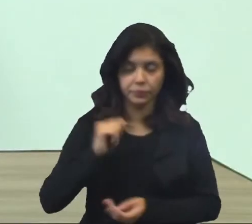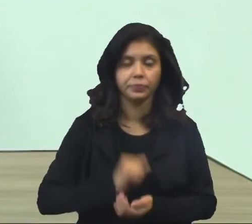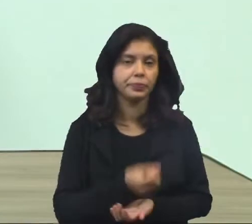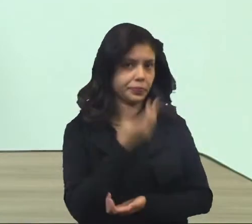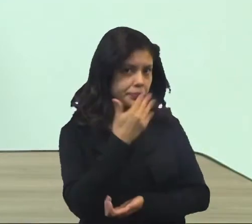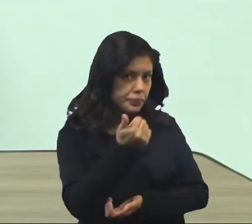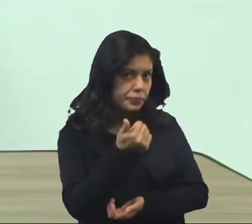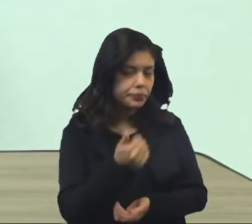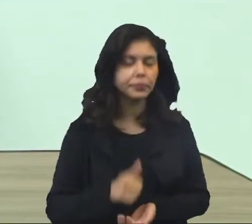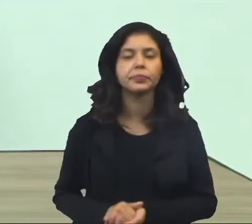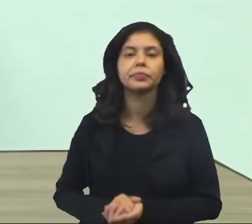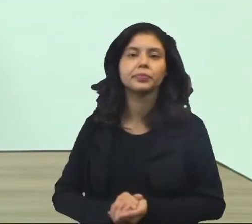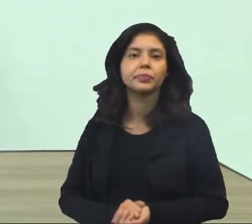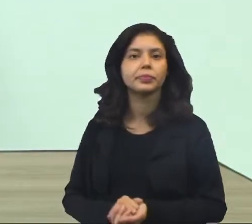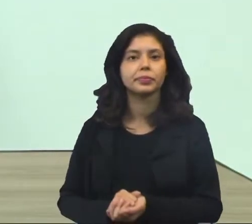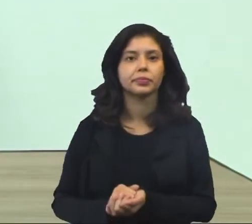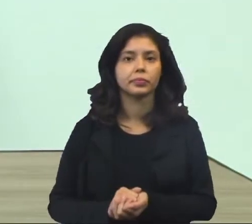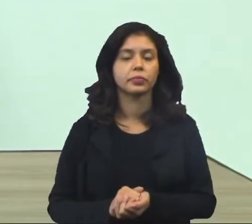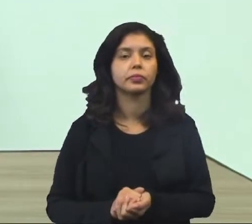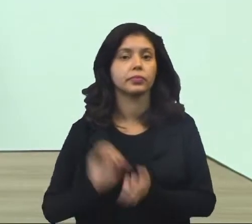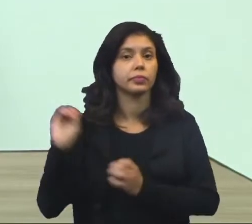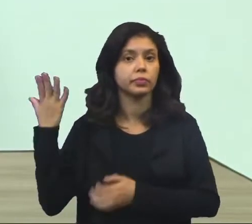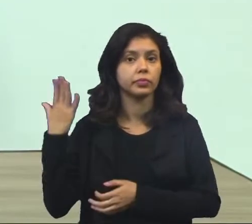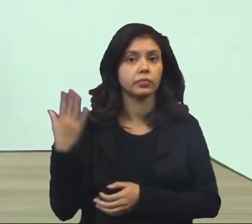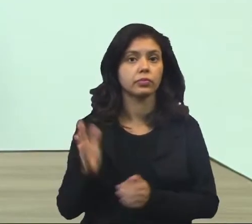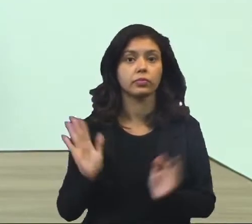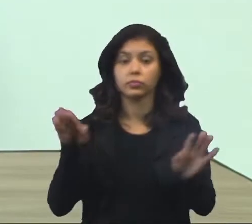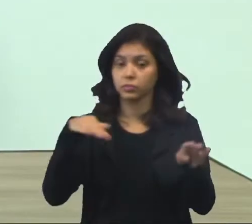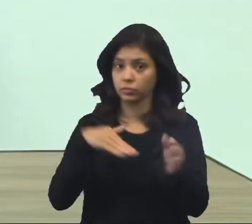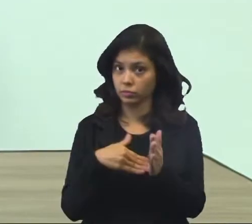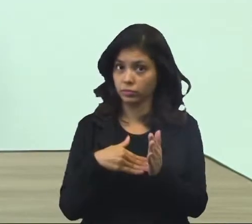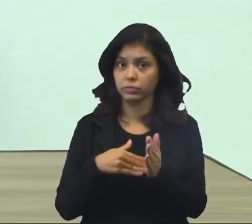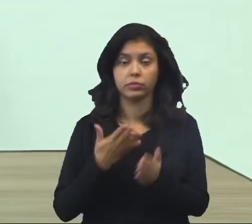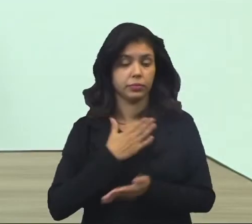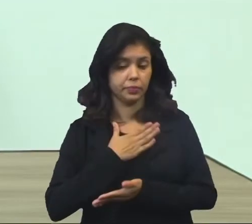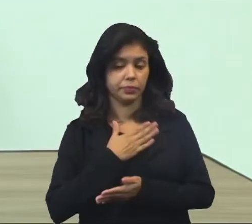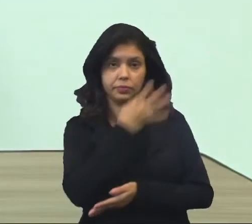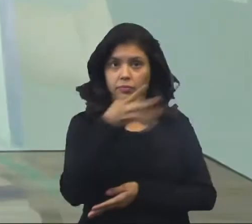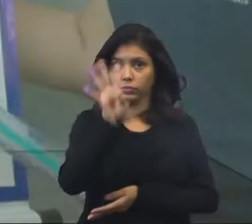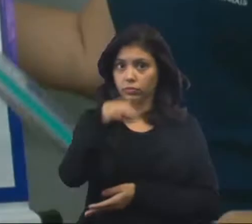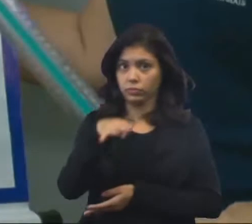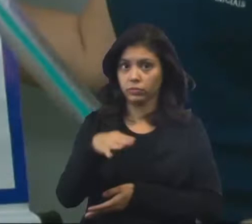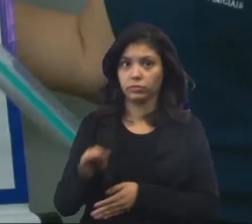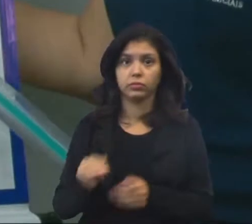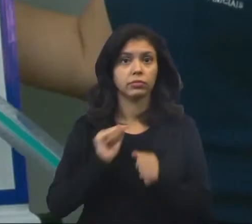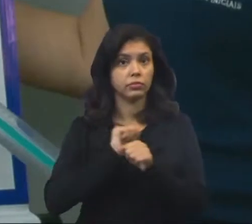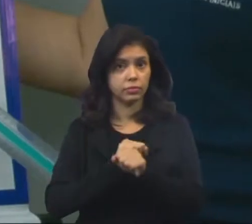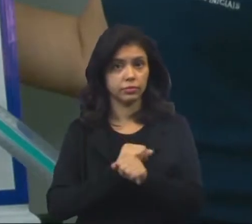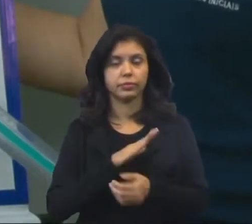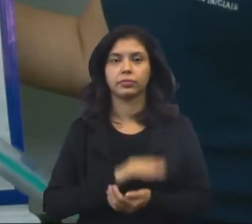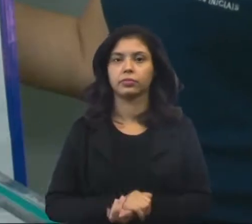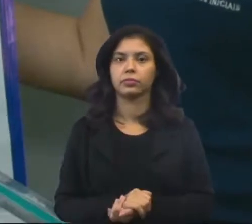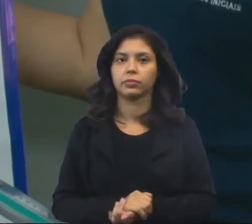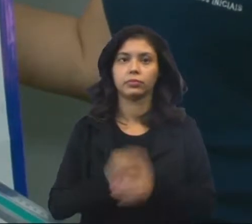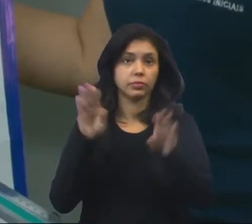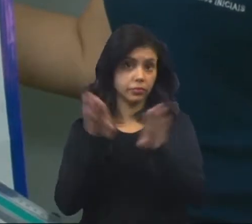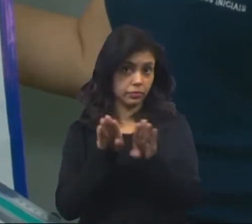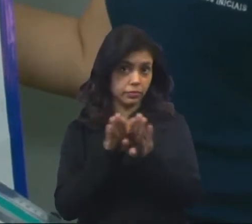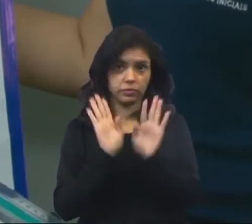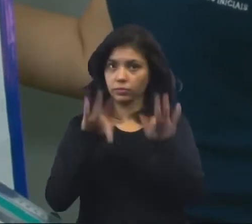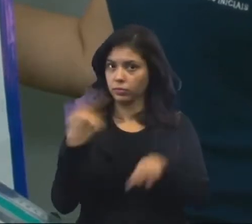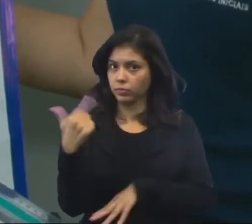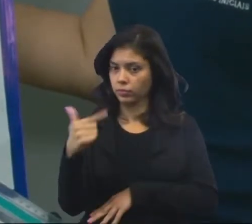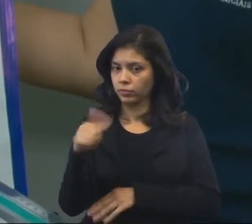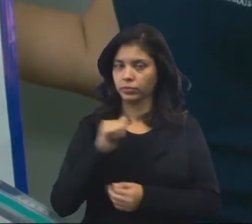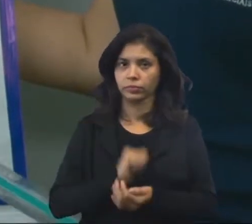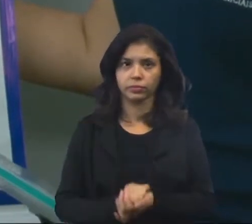tá? Eu termino aqui no 100, no caso, até onde a minha tabela vai. Mas sabemos que o número tem uma continuidade aqui, tá? Eles não têm fim. Aqui eu